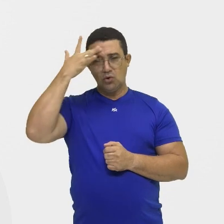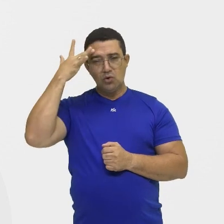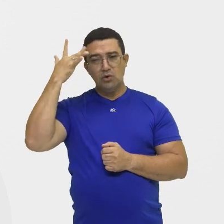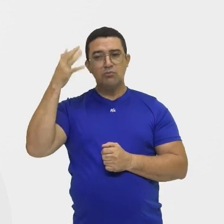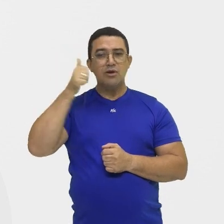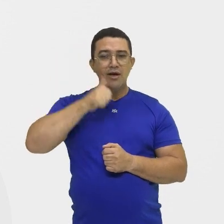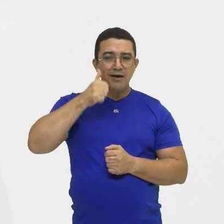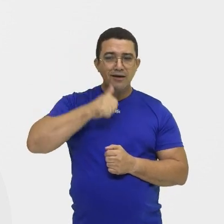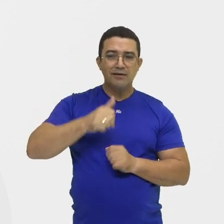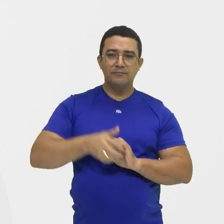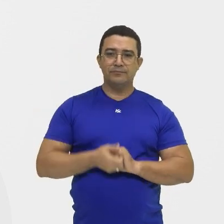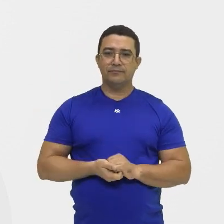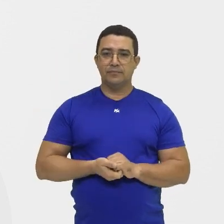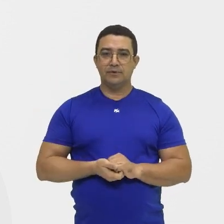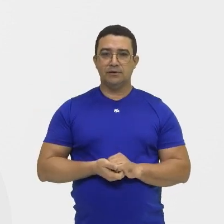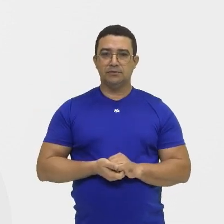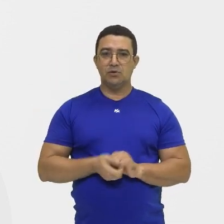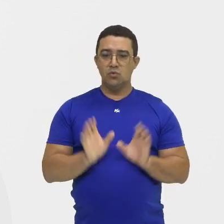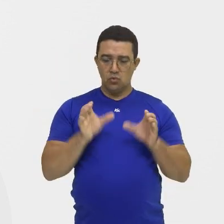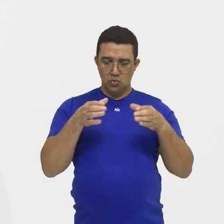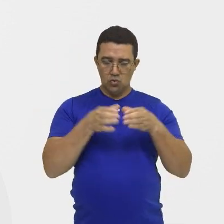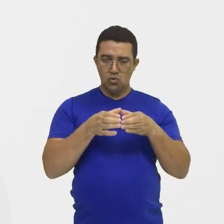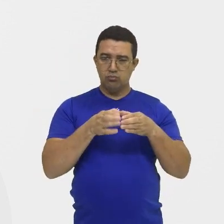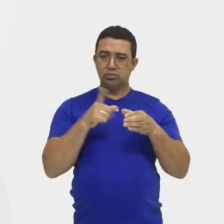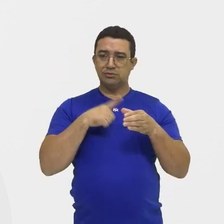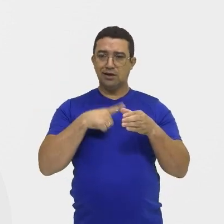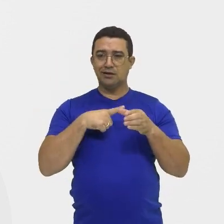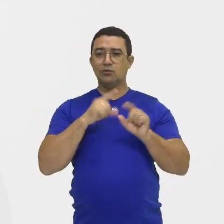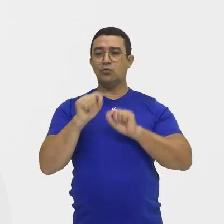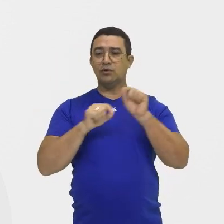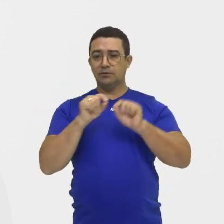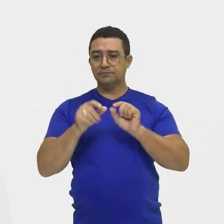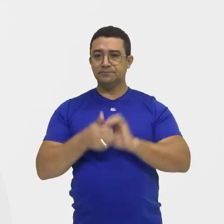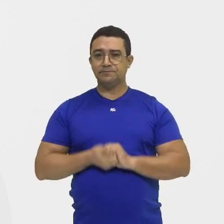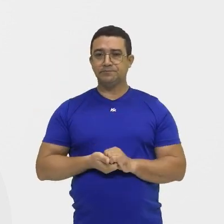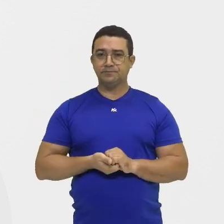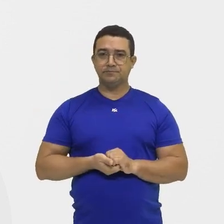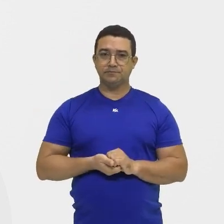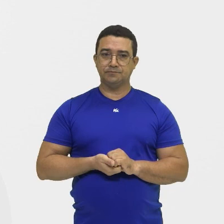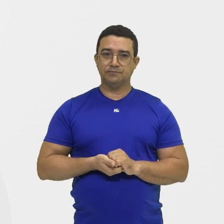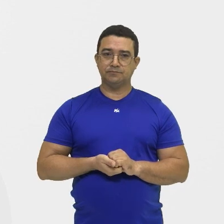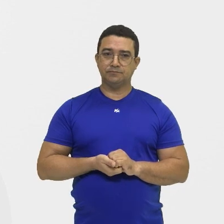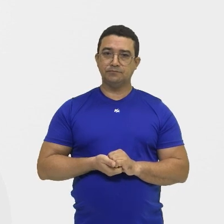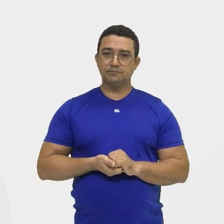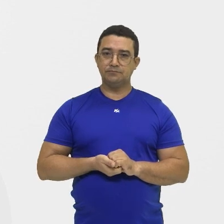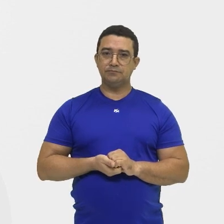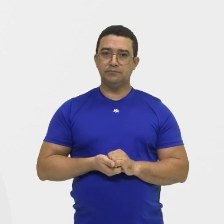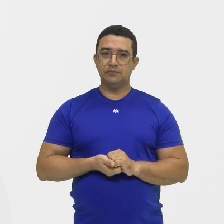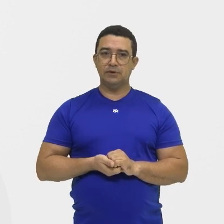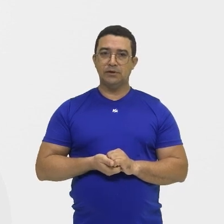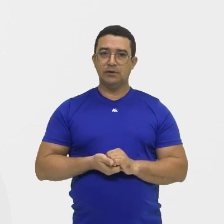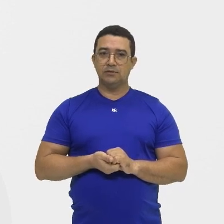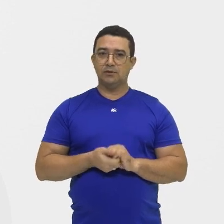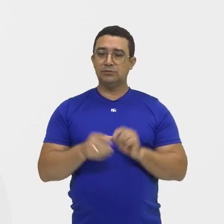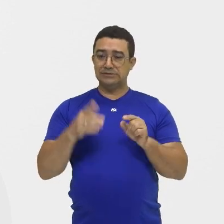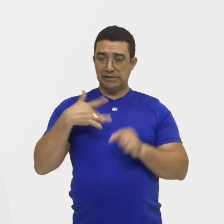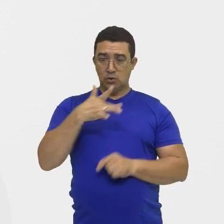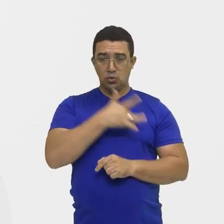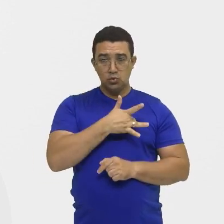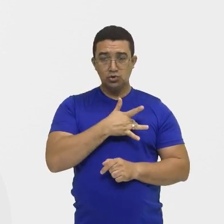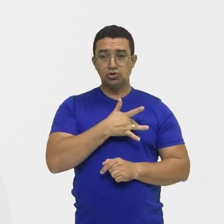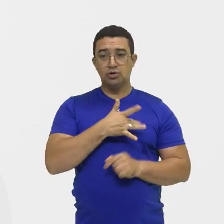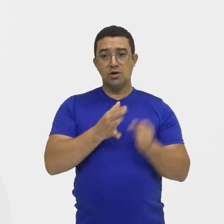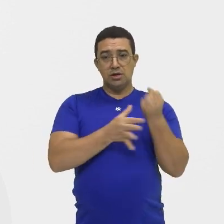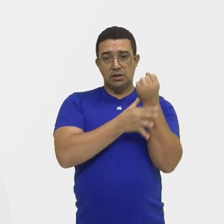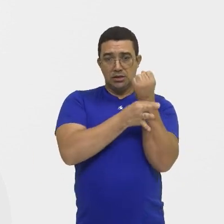essa rede que envolve o quê? Essa rede que a Cristina está falando aí. Envolve a saúde da mulher, a